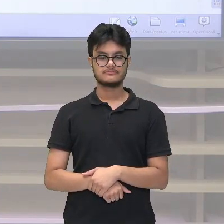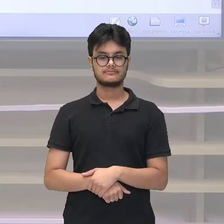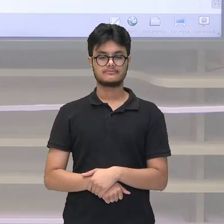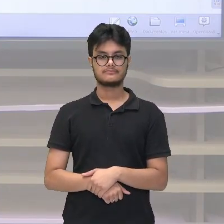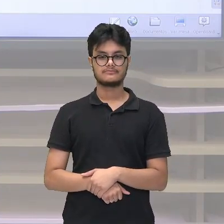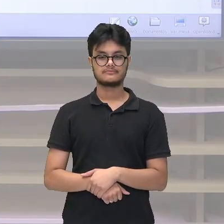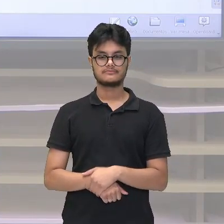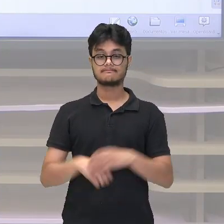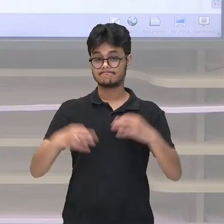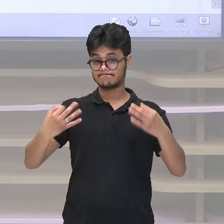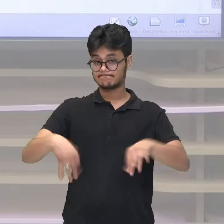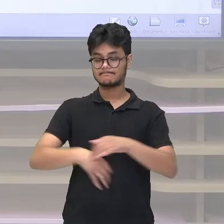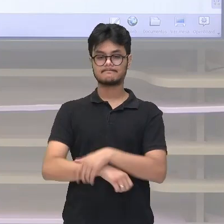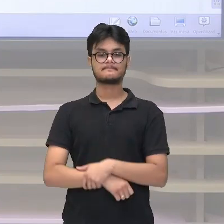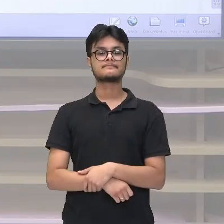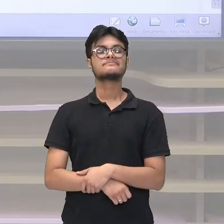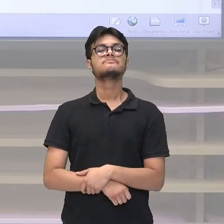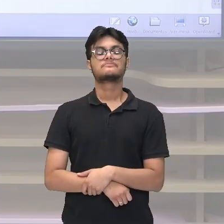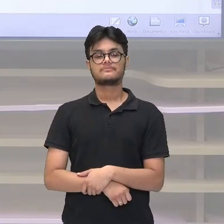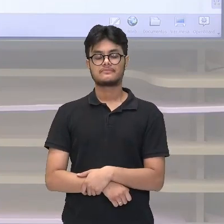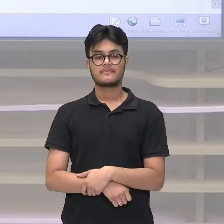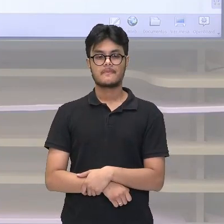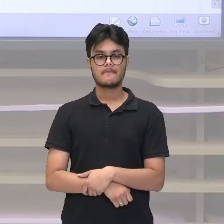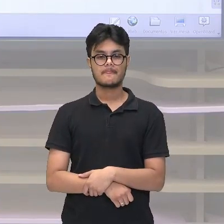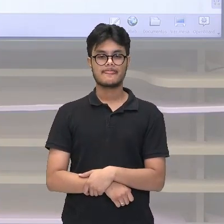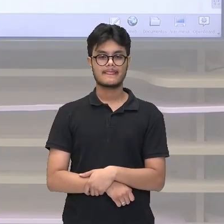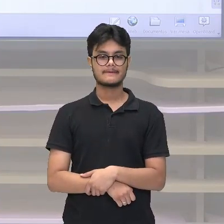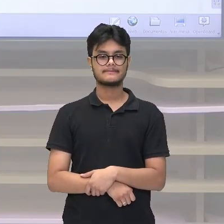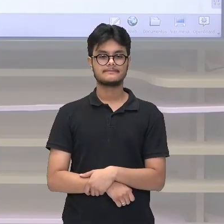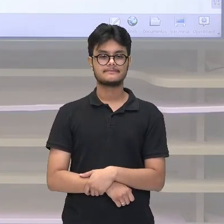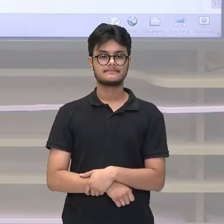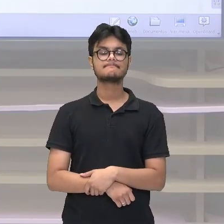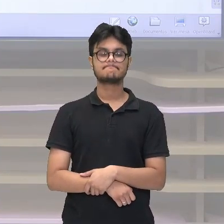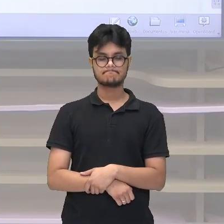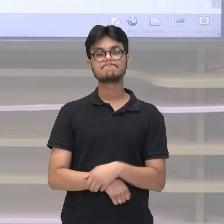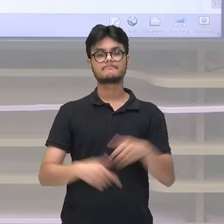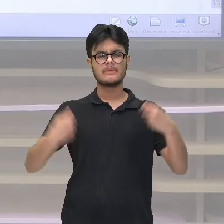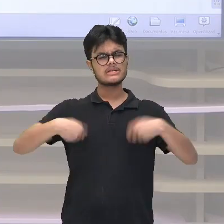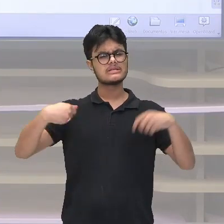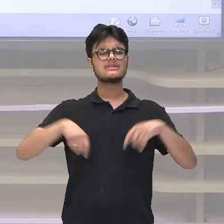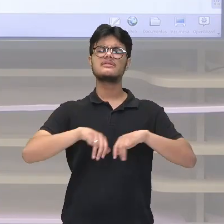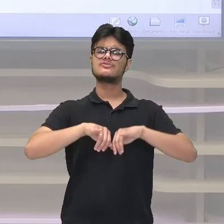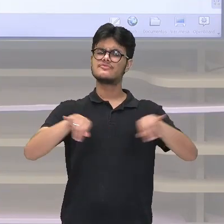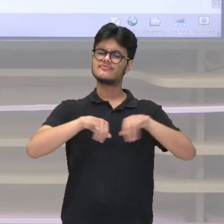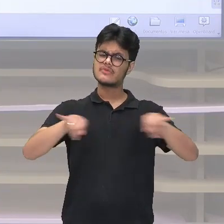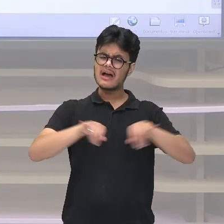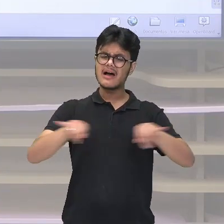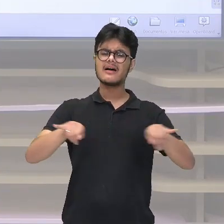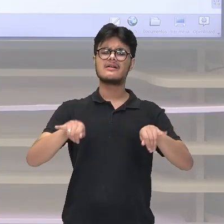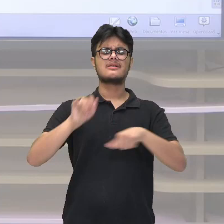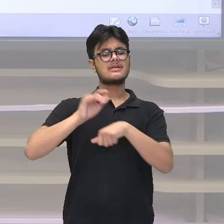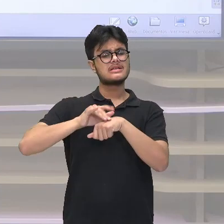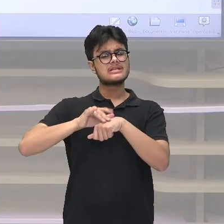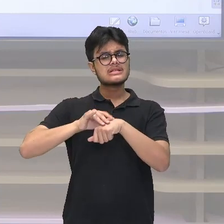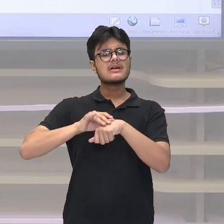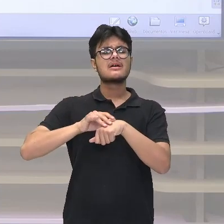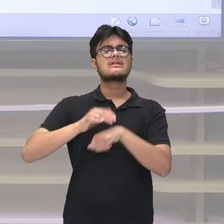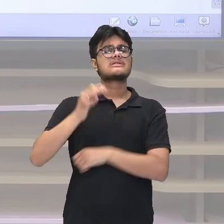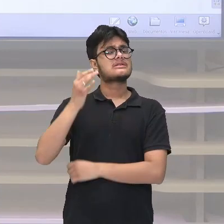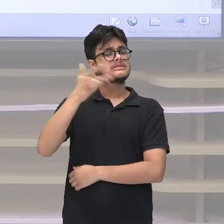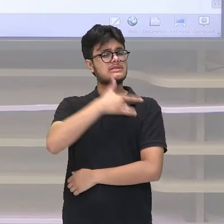frente, certo? Então, vamos fazer campanhas de prevenção, campanhas de